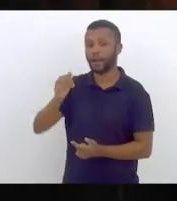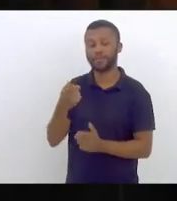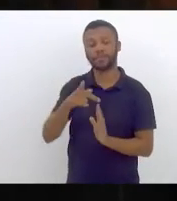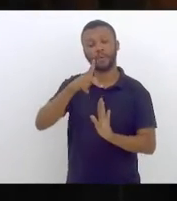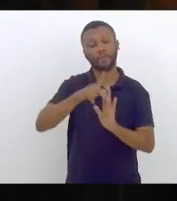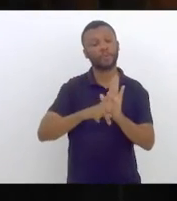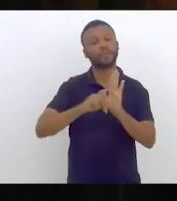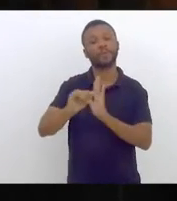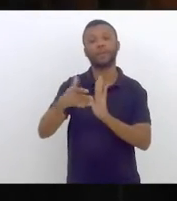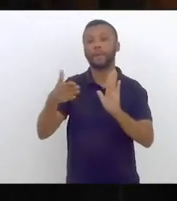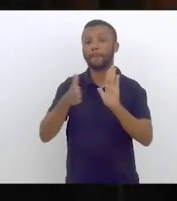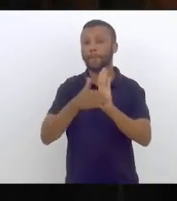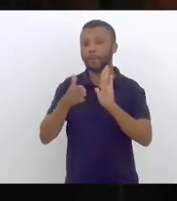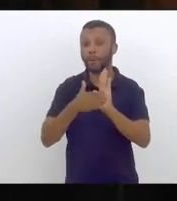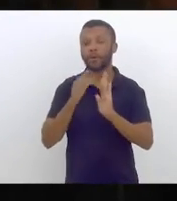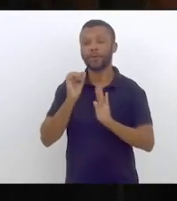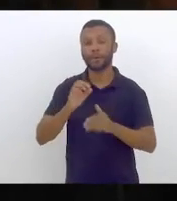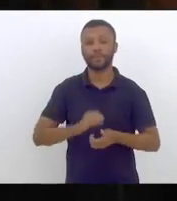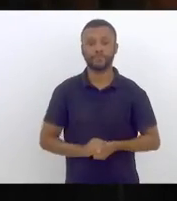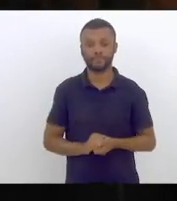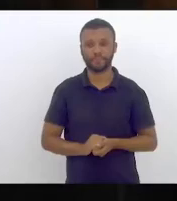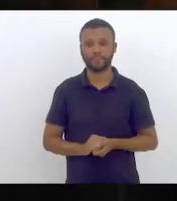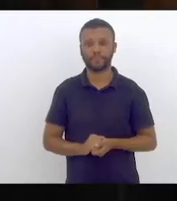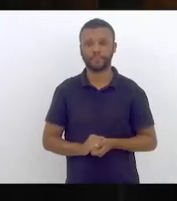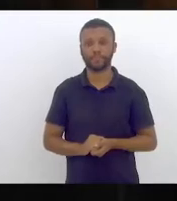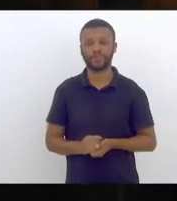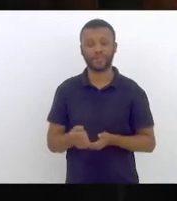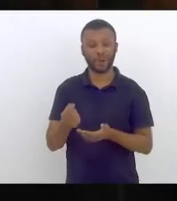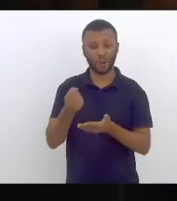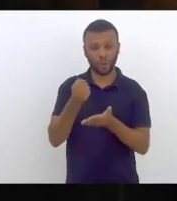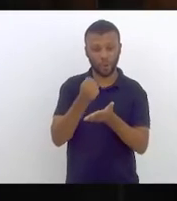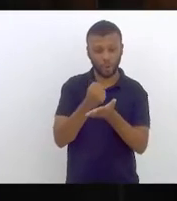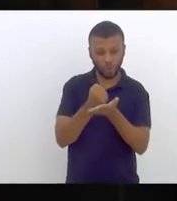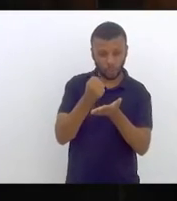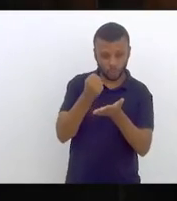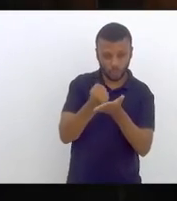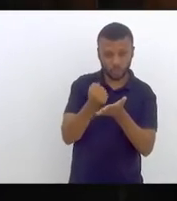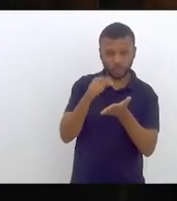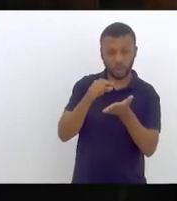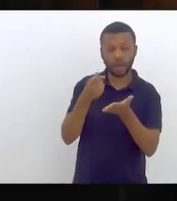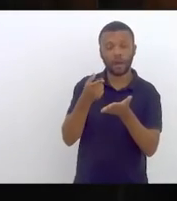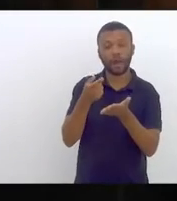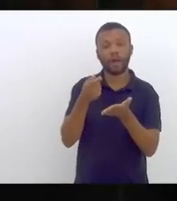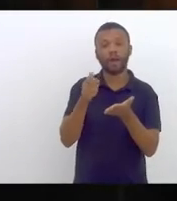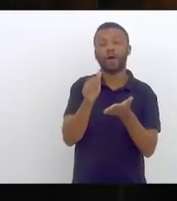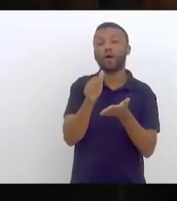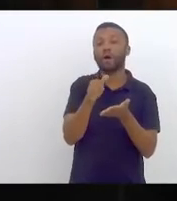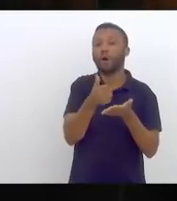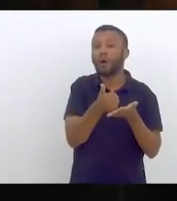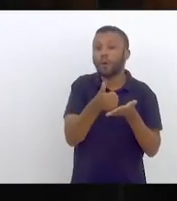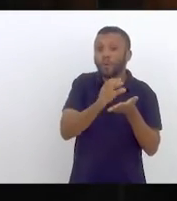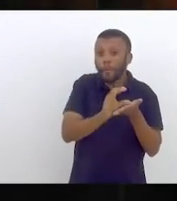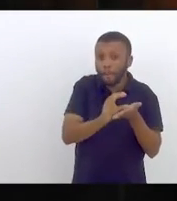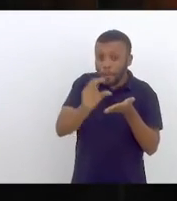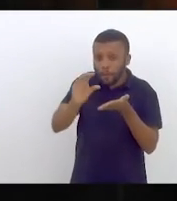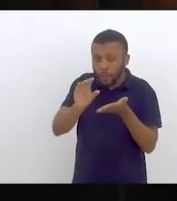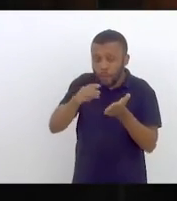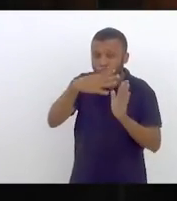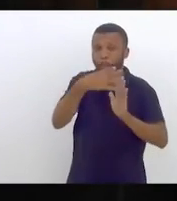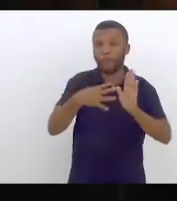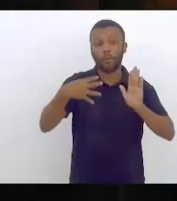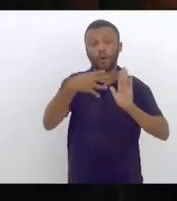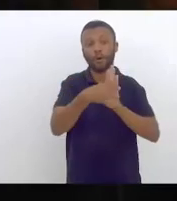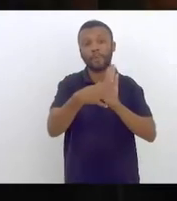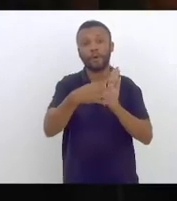lei que propõe a prorrogação da concessão do auxílio emergencial, ou seja, o Supera Rio,